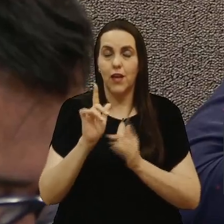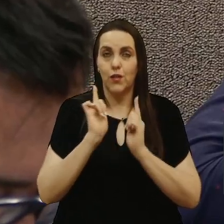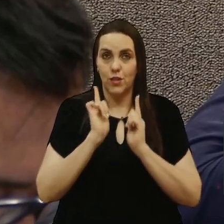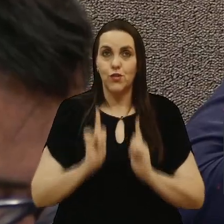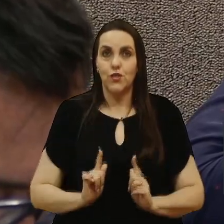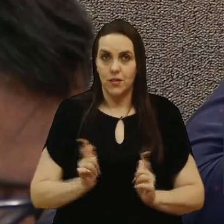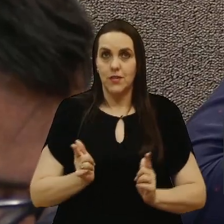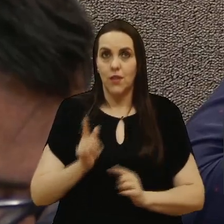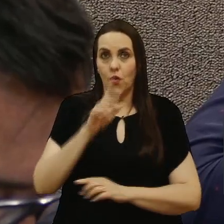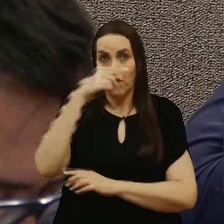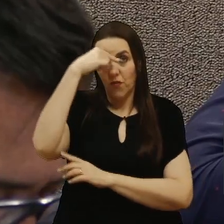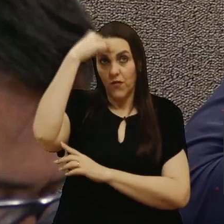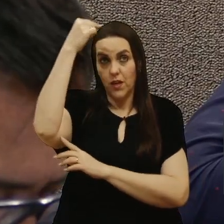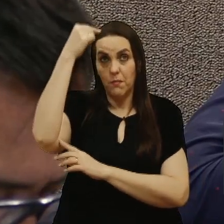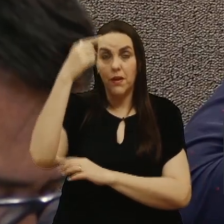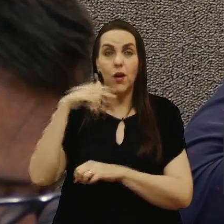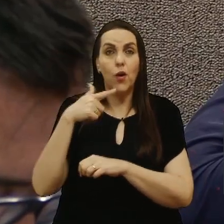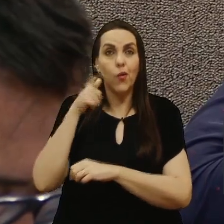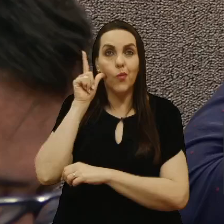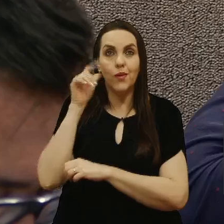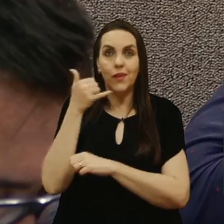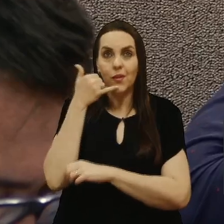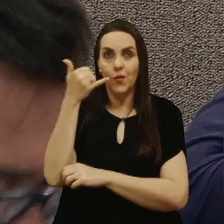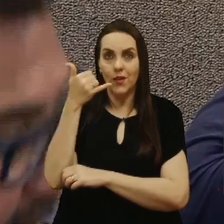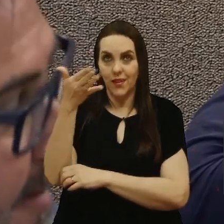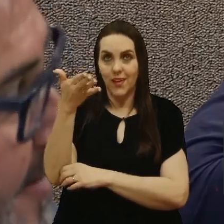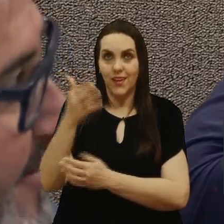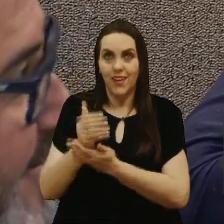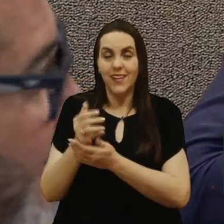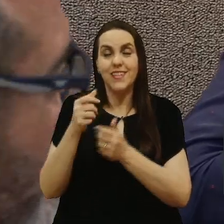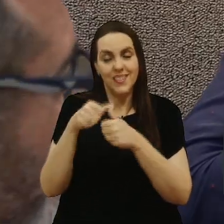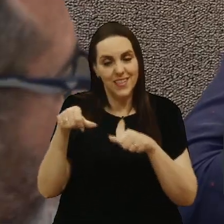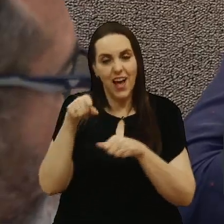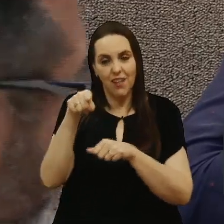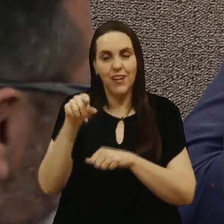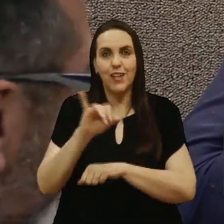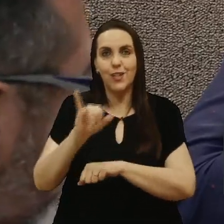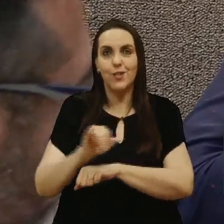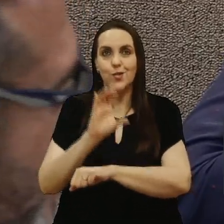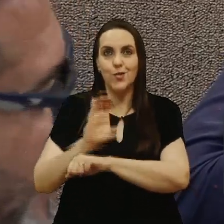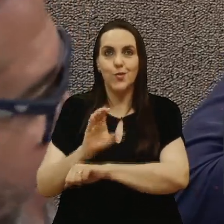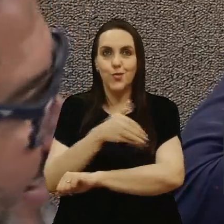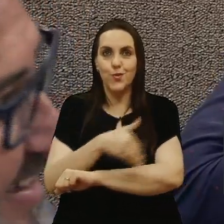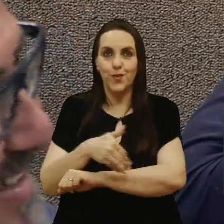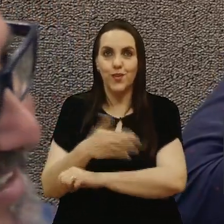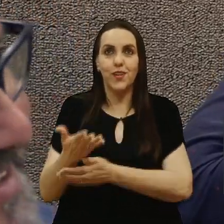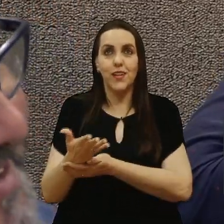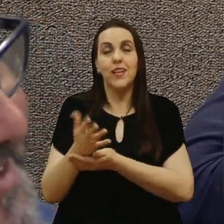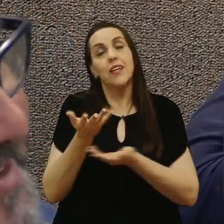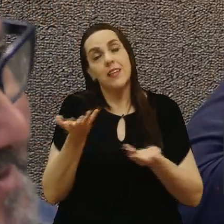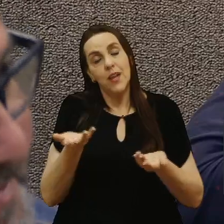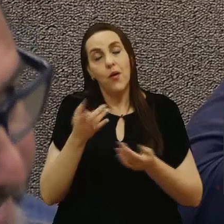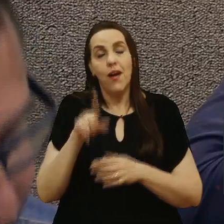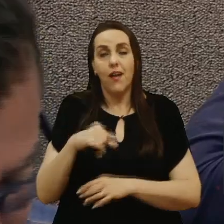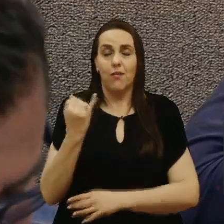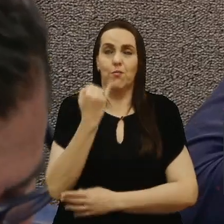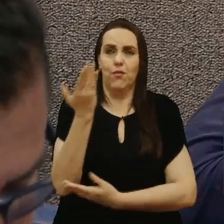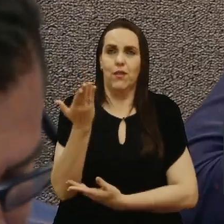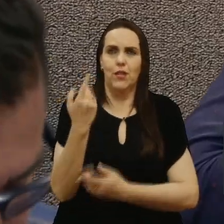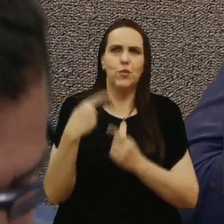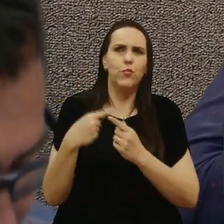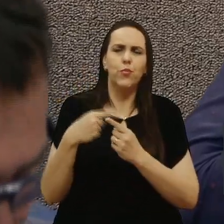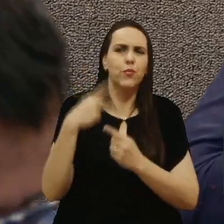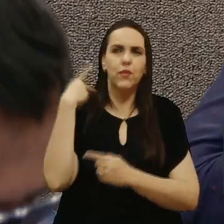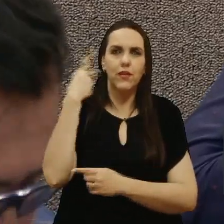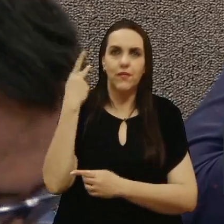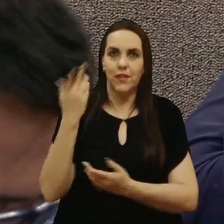o Weber. Inclusive, ontem, quando eu liguei para Vossa Excelência, Eu estava lá da o senhor Júlia. estava ali na Júlio, verificando. E isso é importante, sabe por quê, vereador Cristiano? A gente